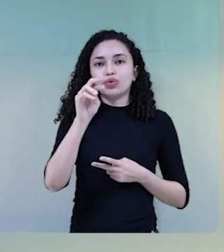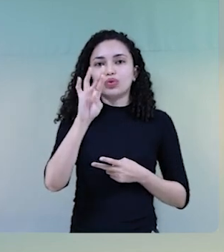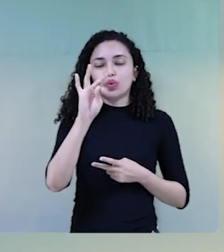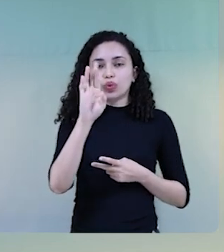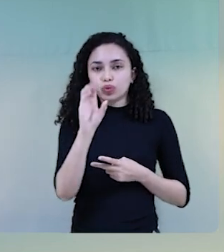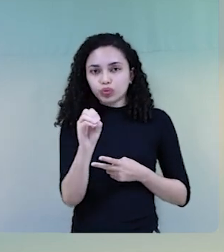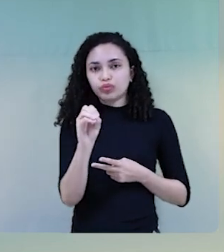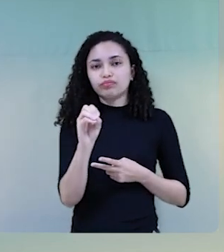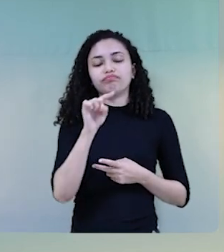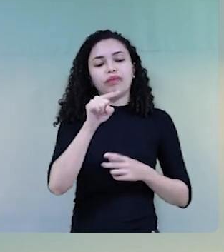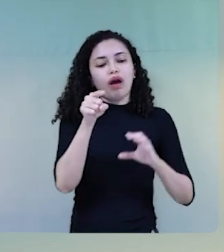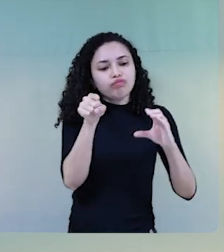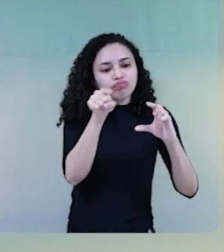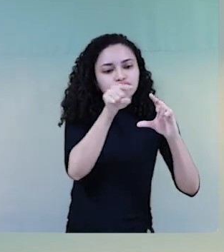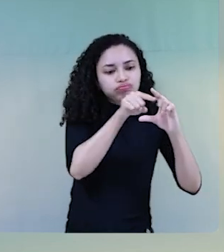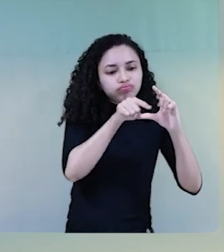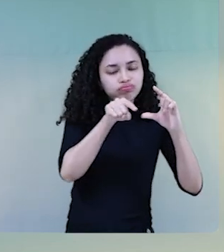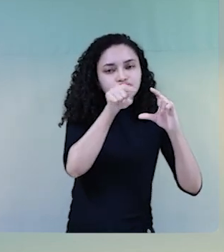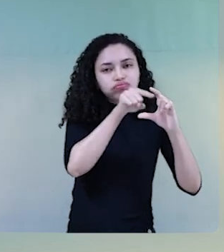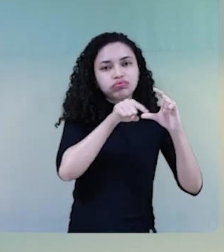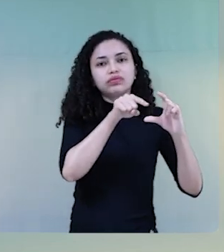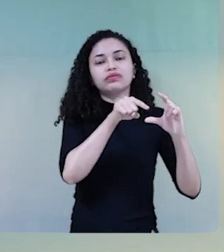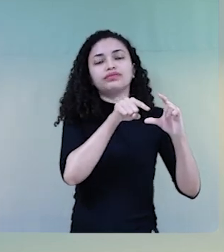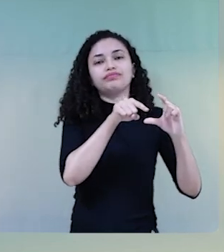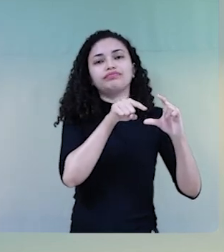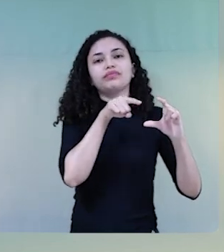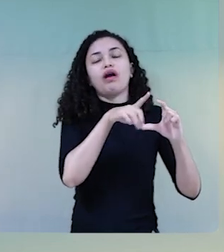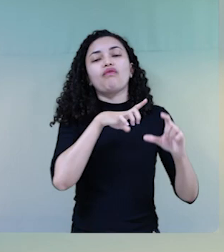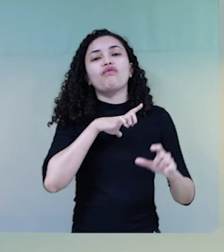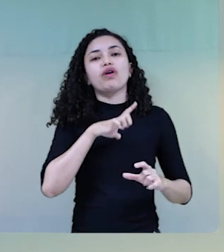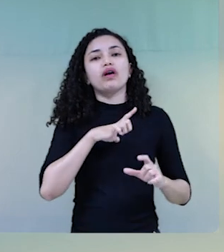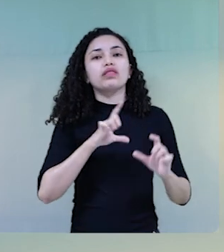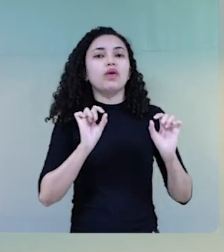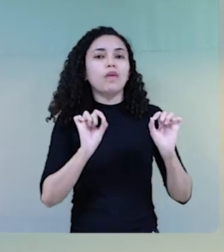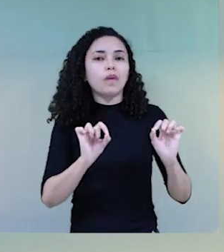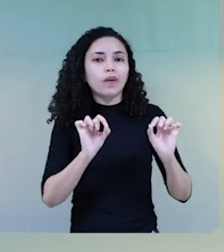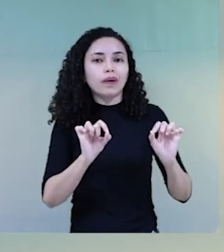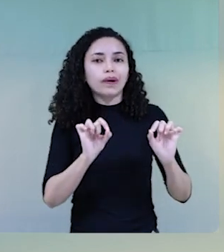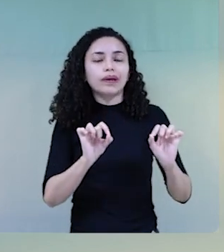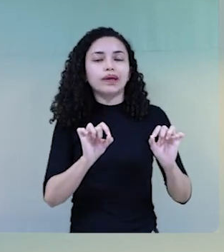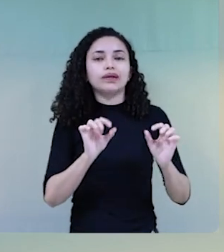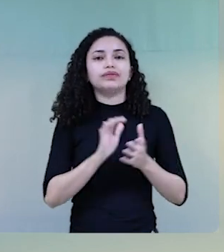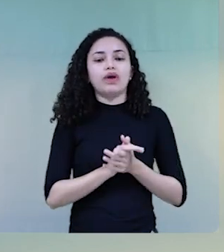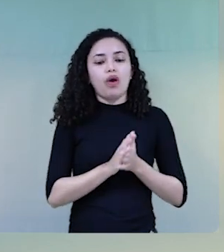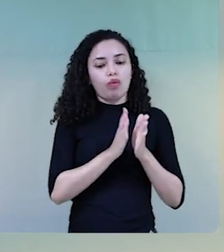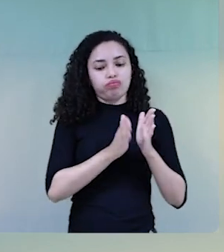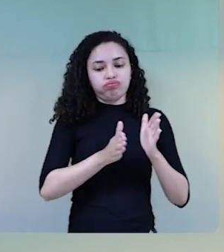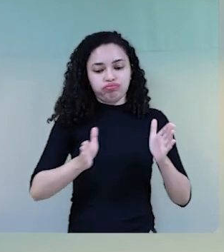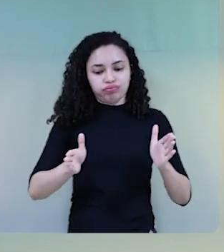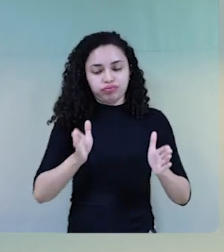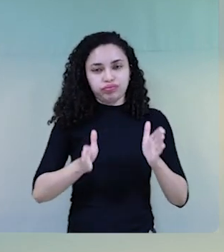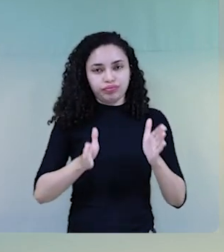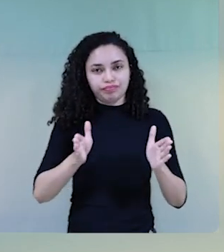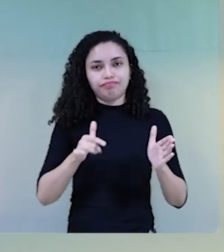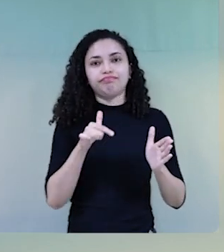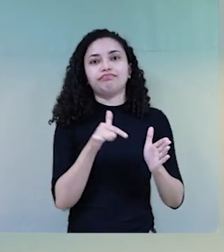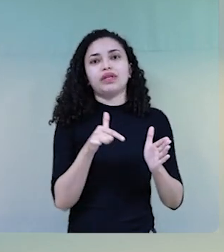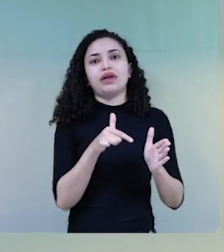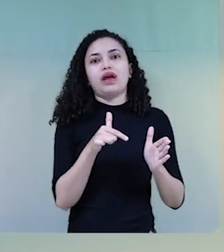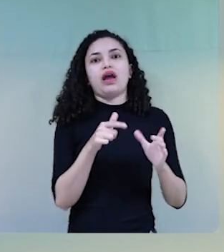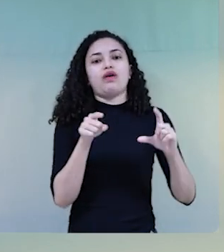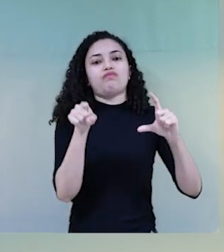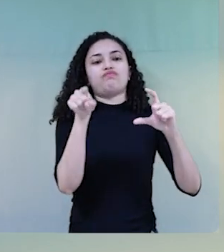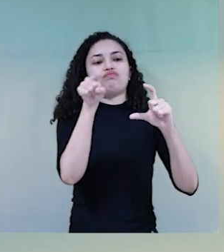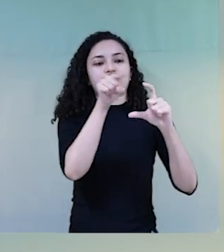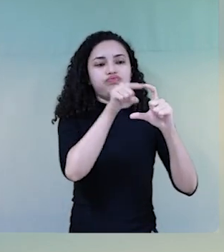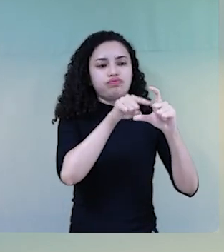vai entrar em movimento circular, tá? A gente vai ter que o período, tá? Que é o tempo que ele completa uma volta, vai